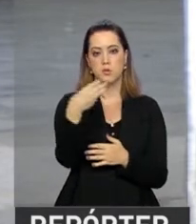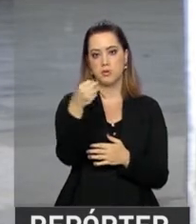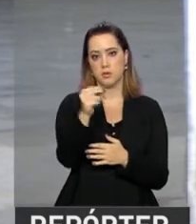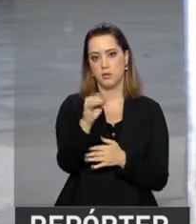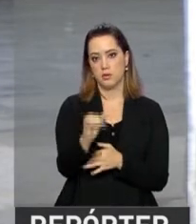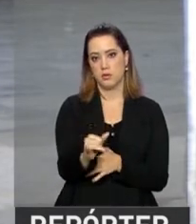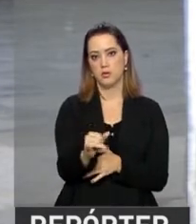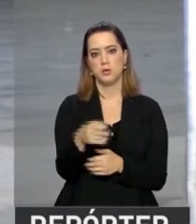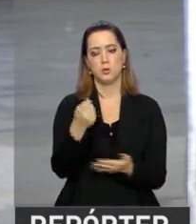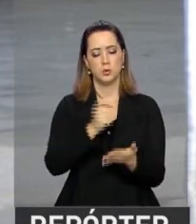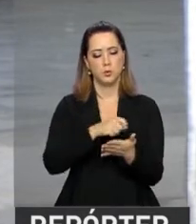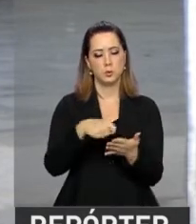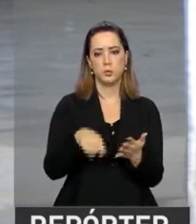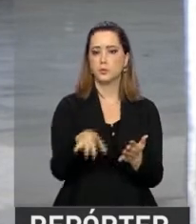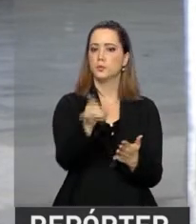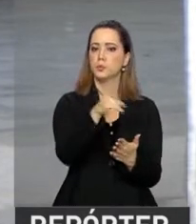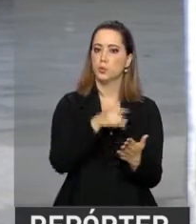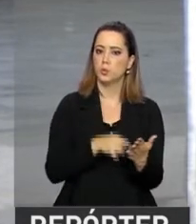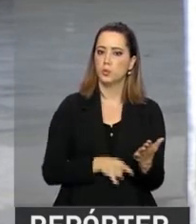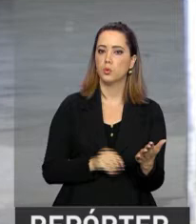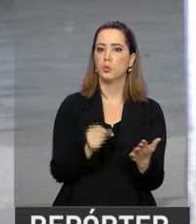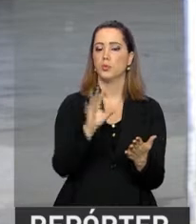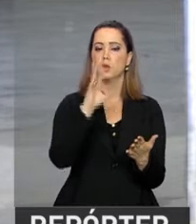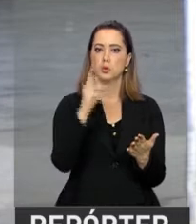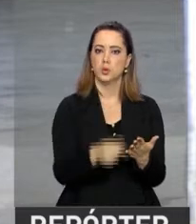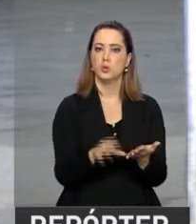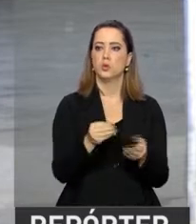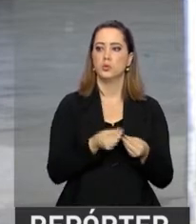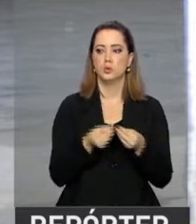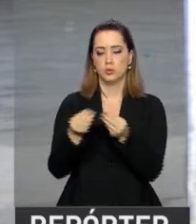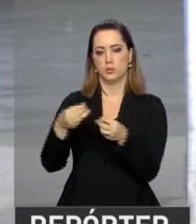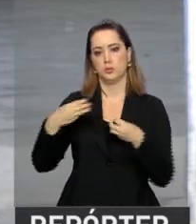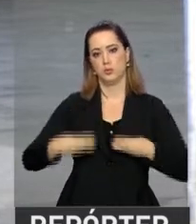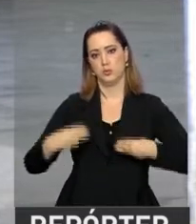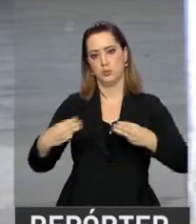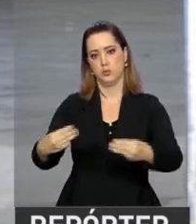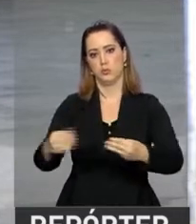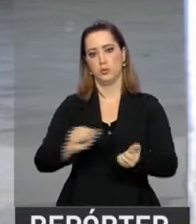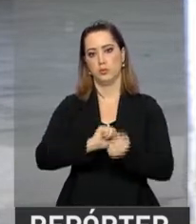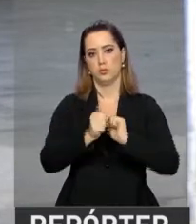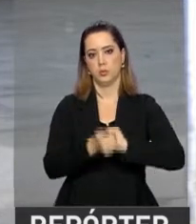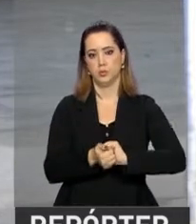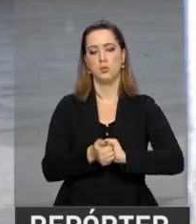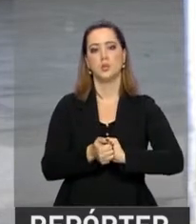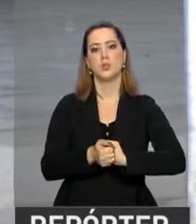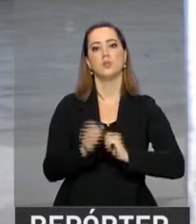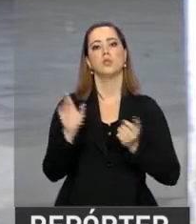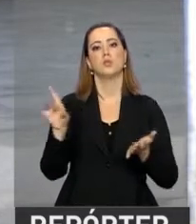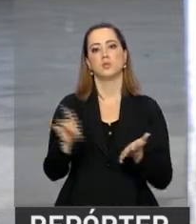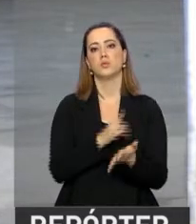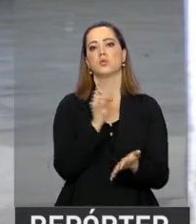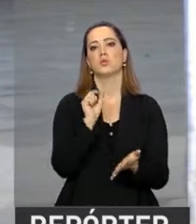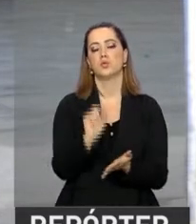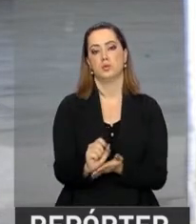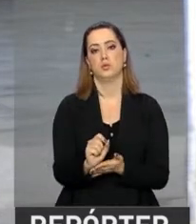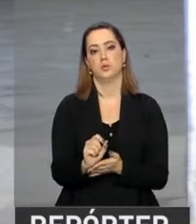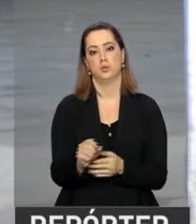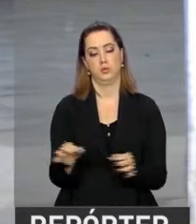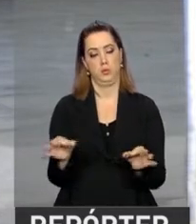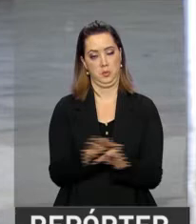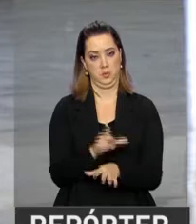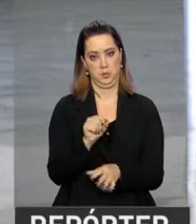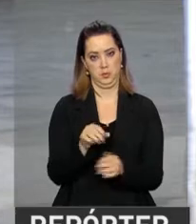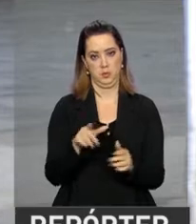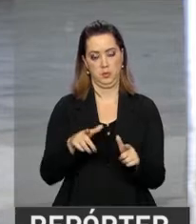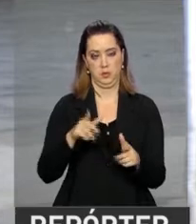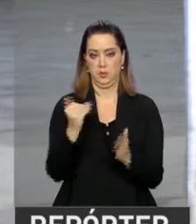para preencher, assinar e encaminhar ao Ministério do Esporte o termo de adesão ao programa para concluir o processo. O